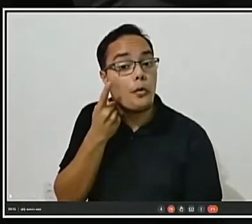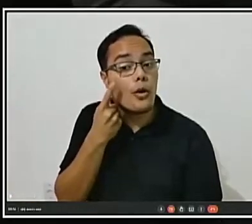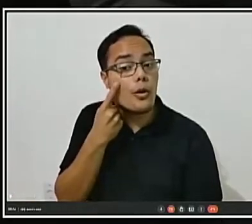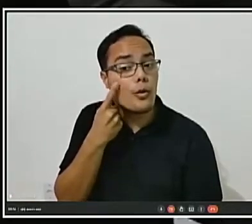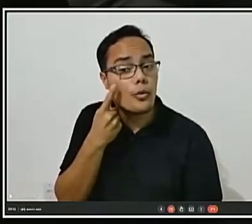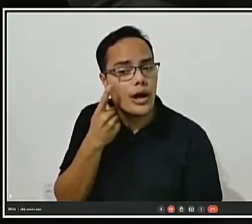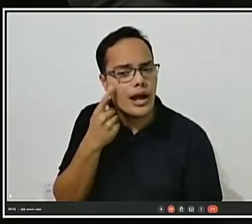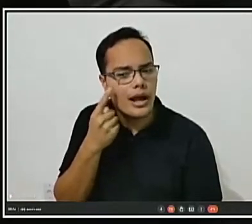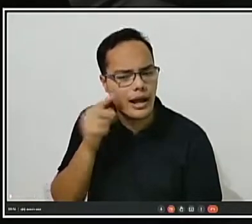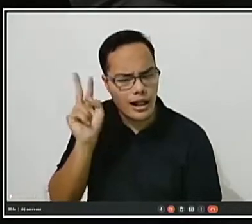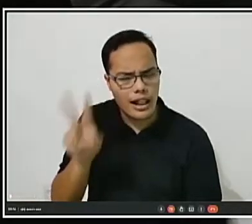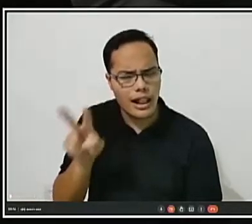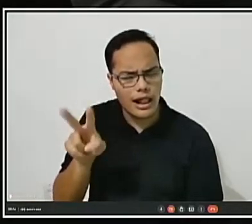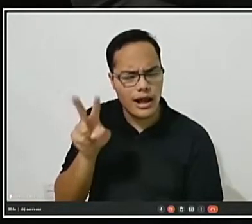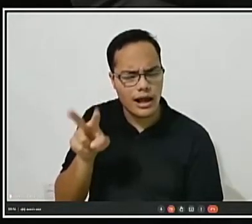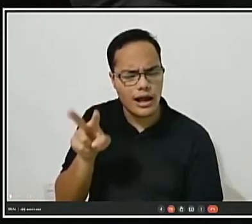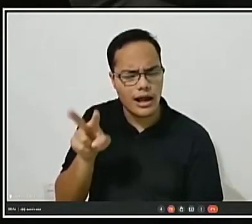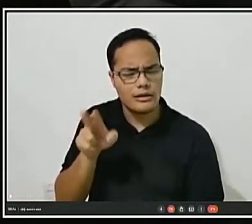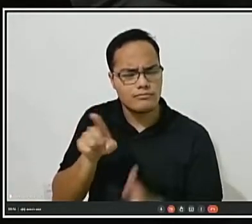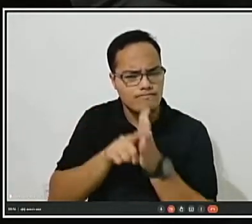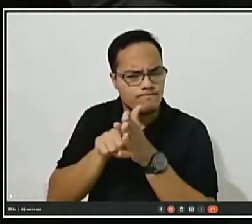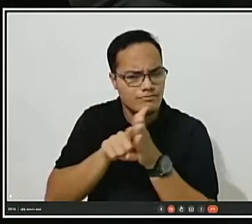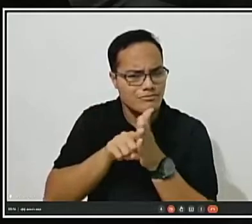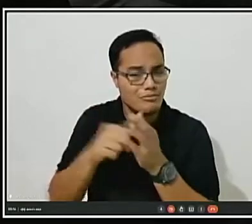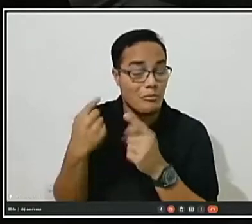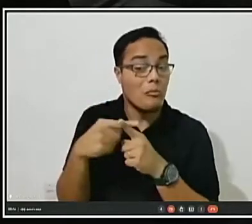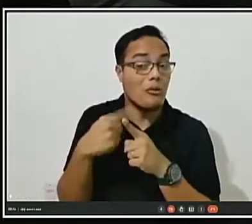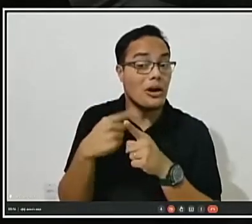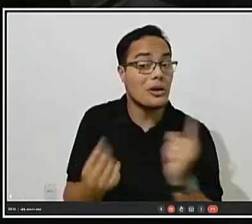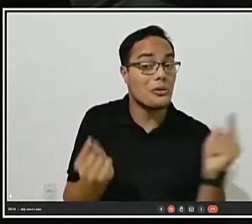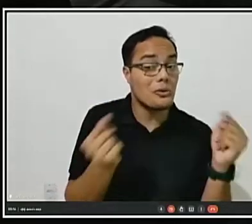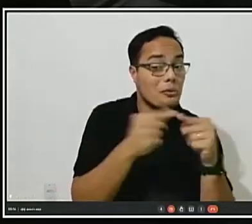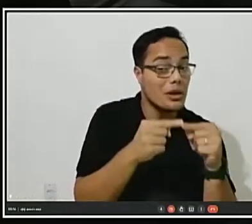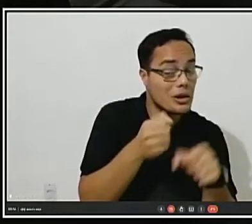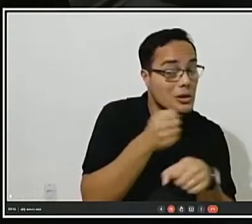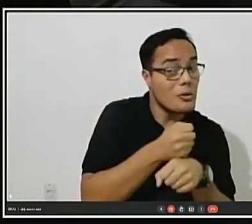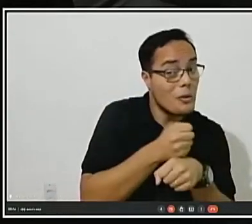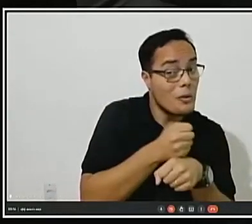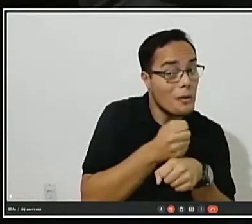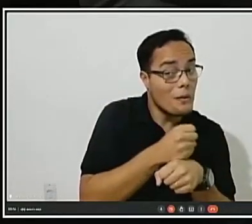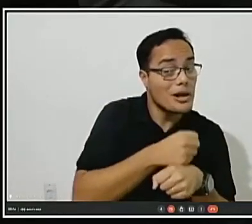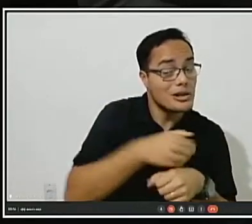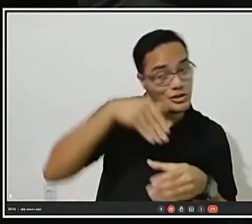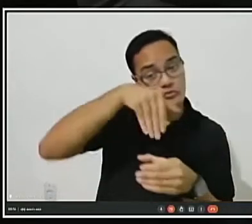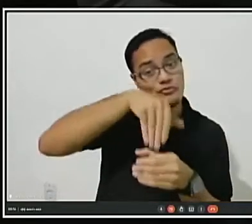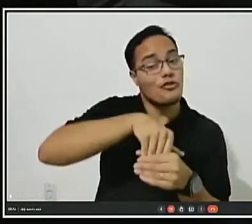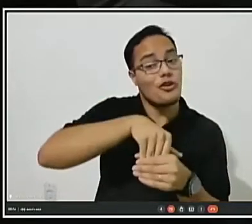situação aí, né? Porque é ano eleitoral, né? Então vamos ficar atentos.